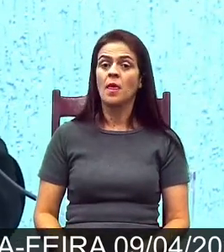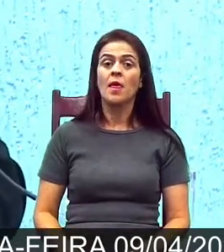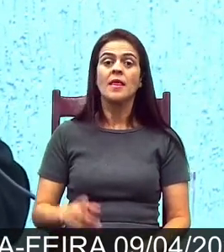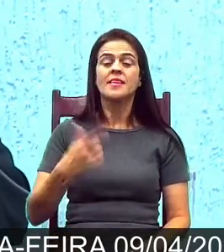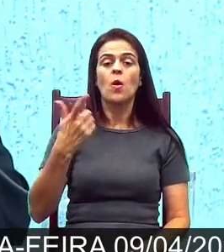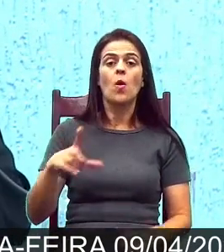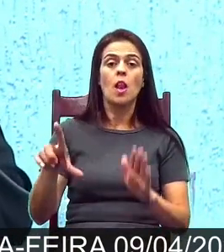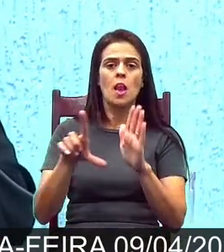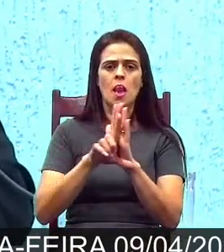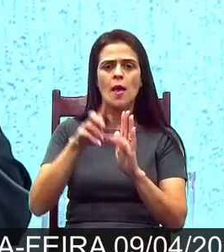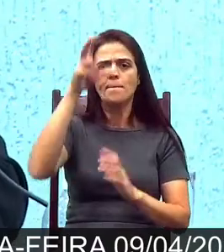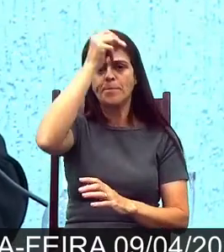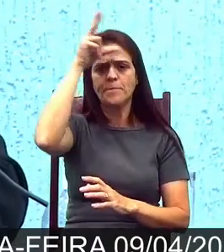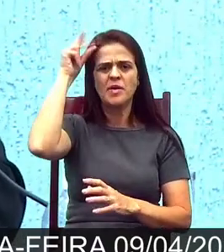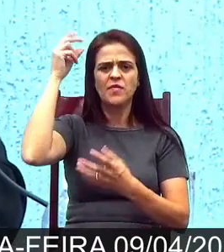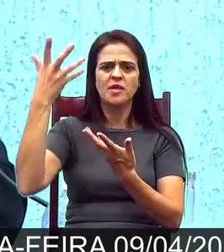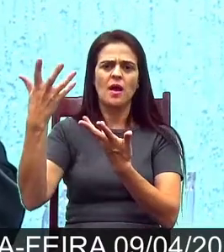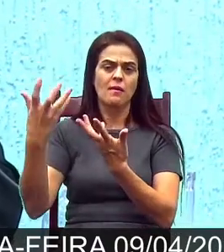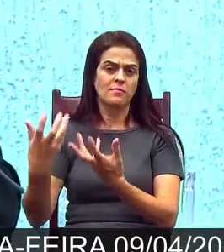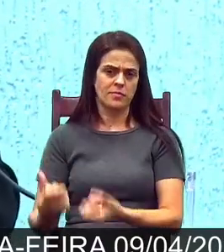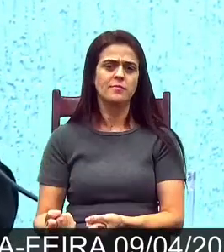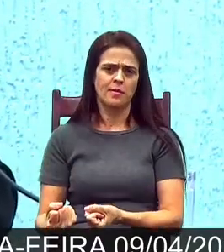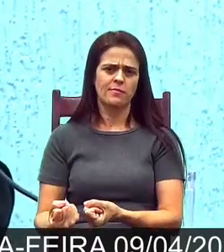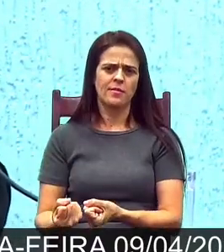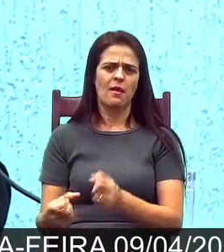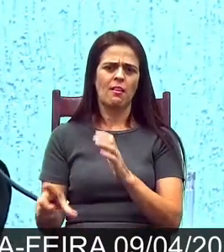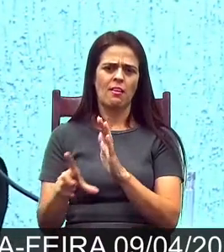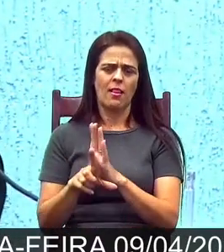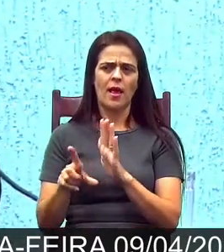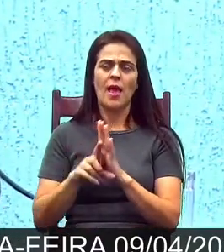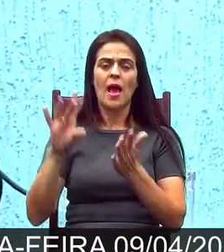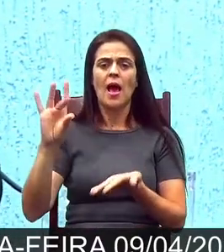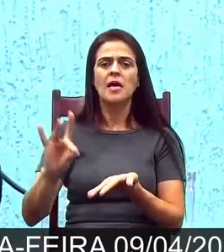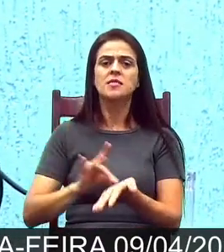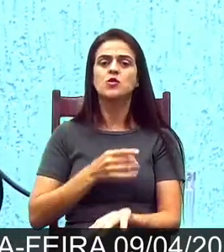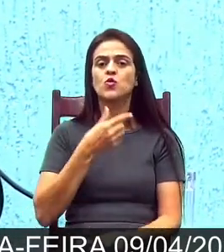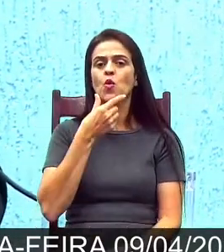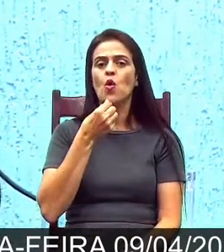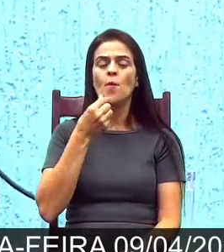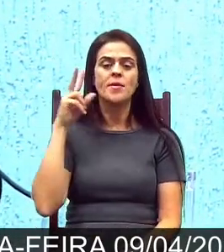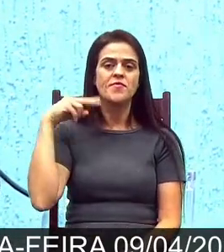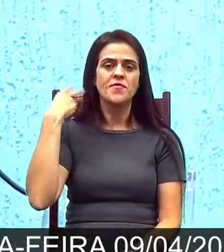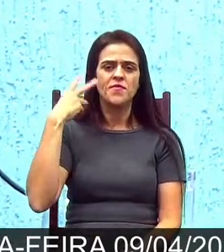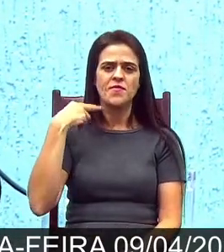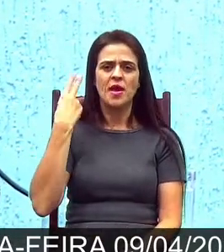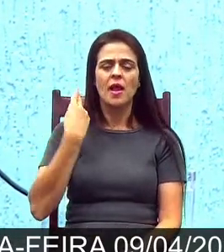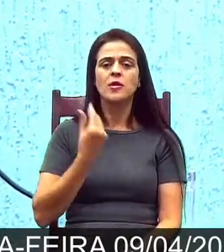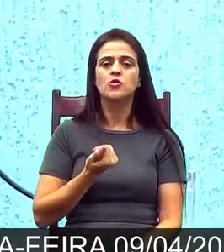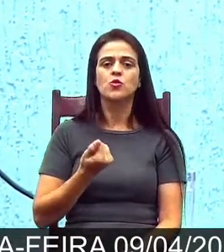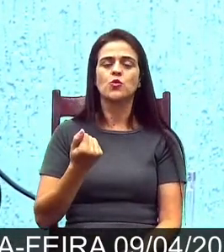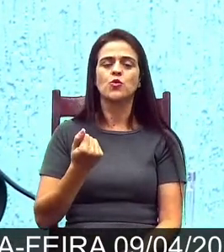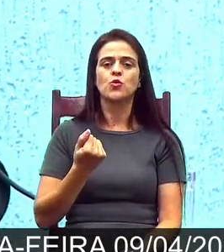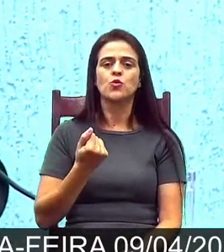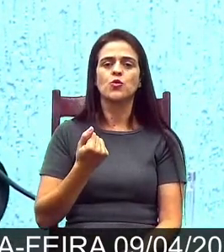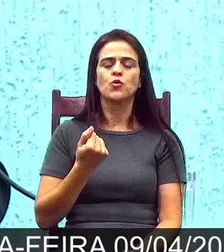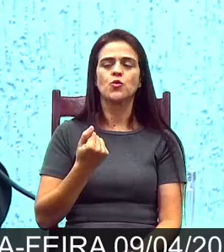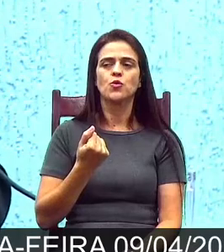lei. Essa lei entra em vigor na data de sua publicação. Assinado aí o nobre vereador